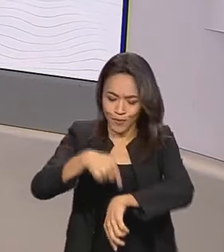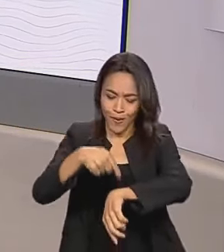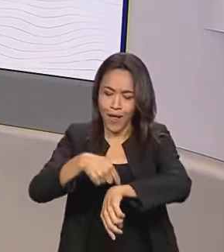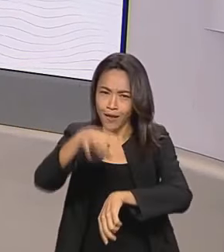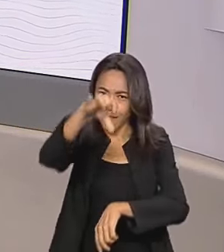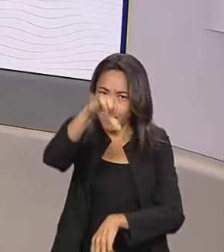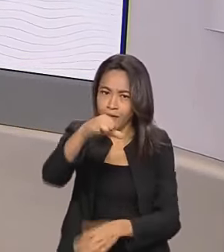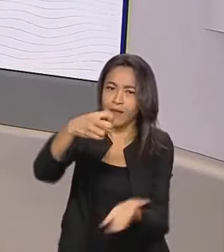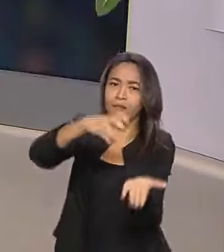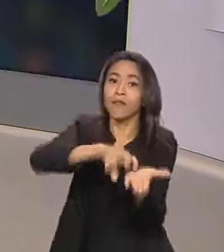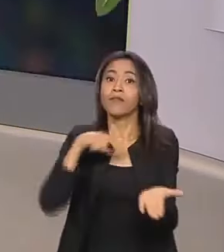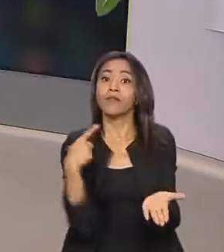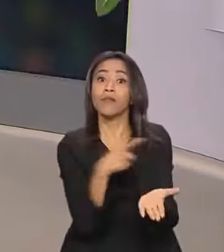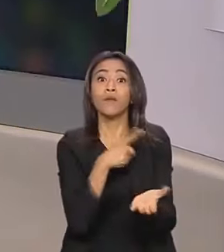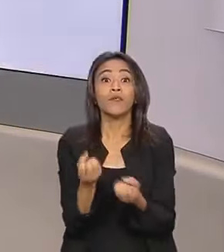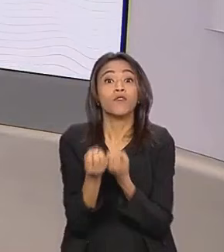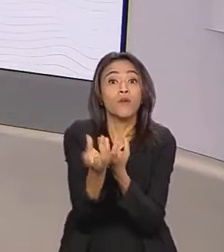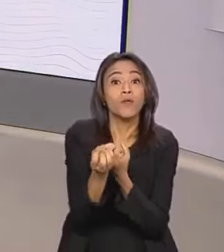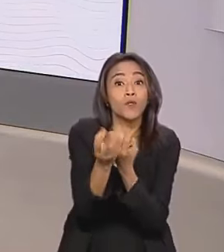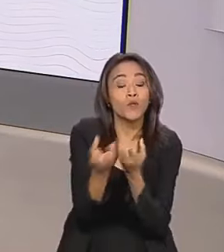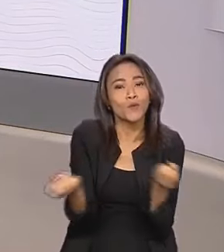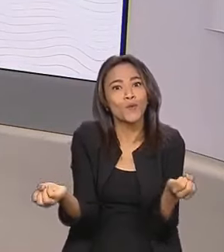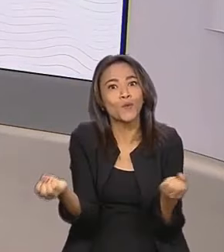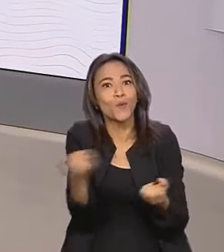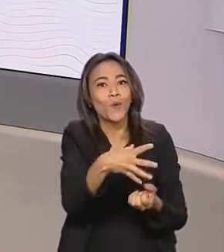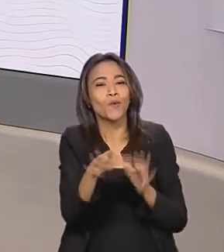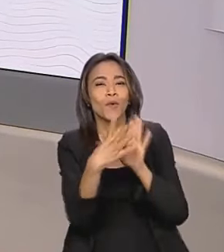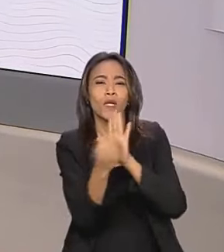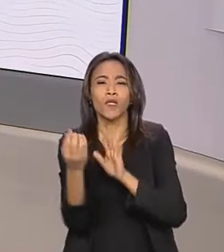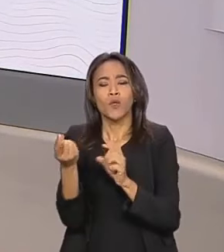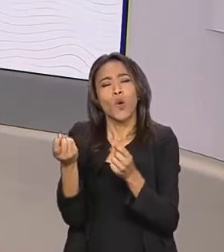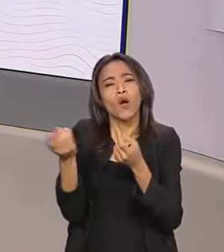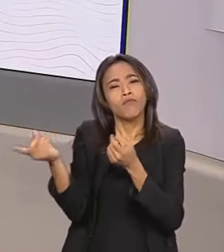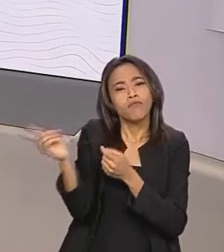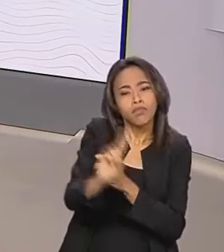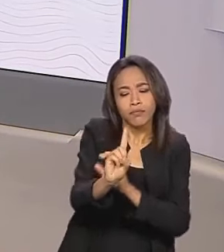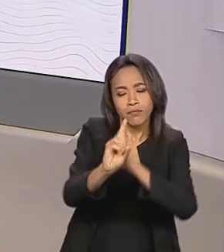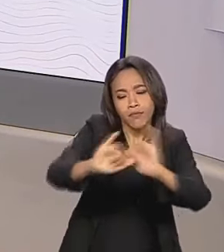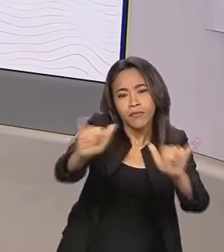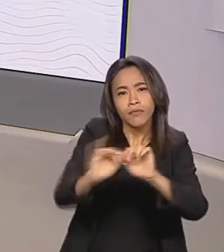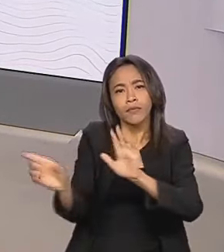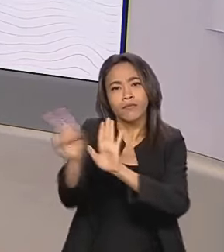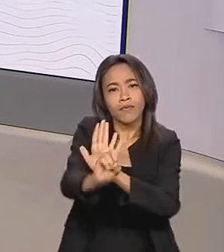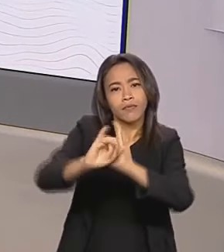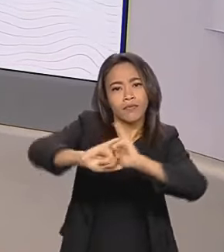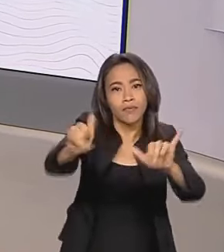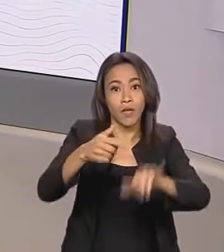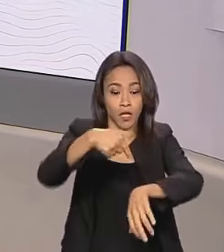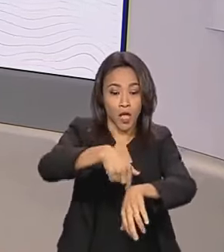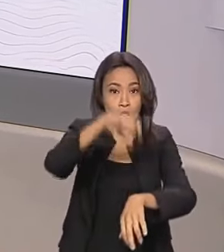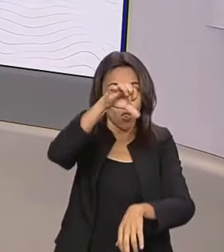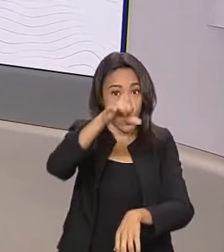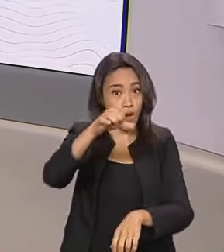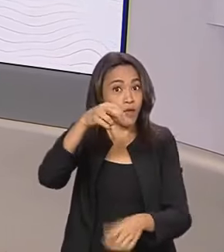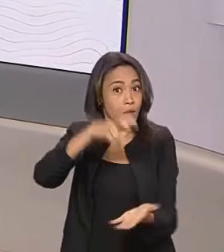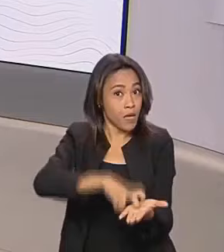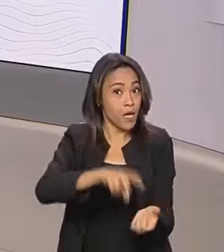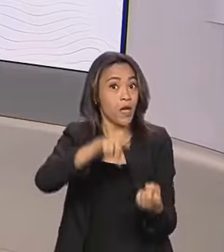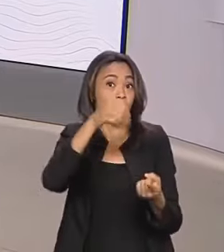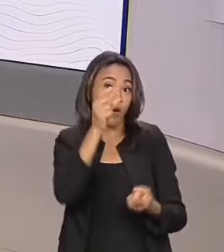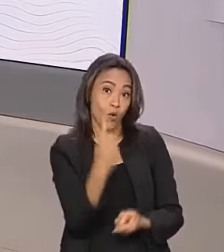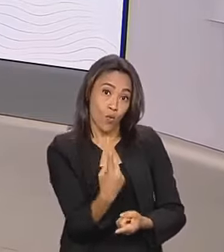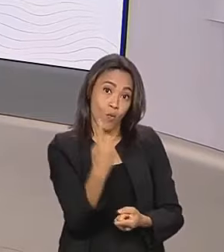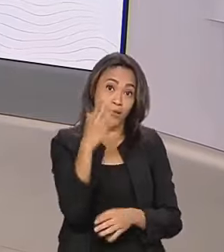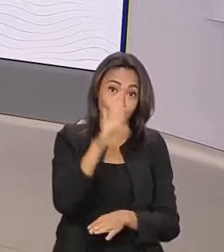9 da manhã temos informação em um novo formato com boletins diários anote aí nove da manhã também uma da tarde